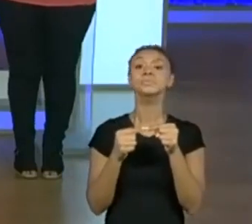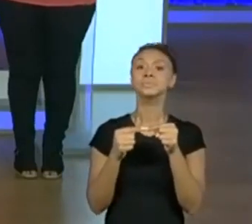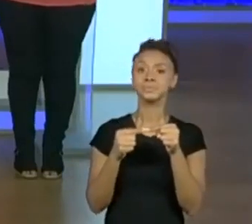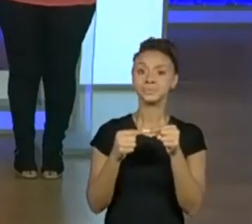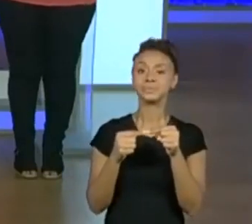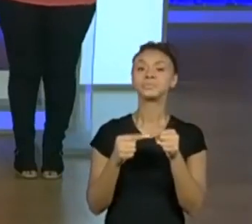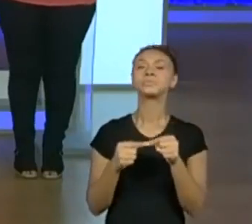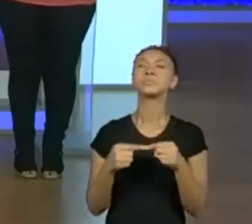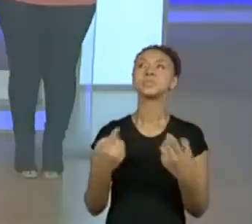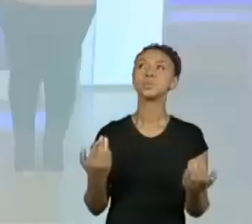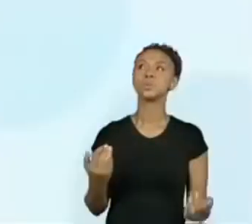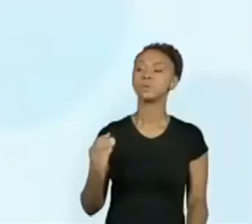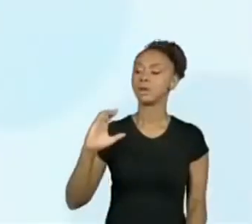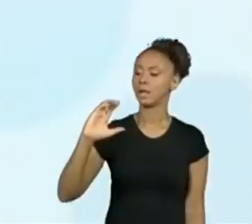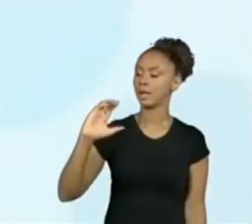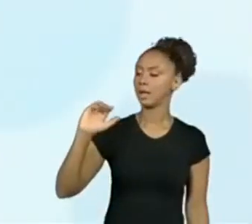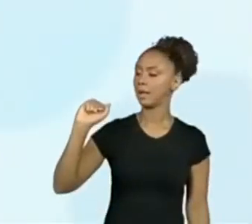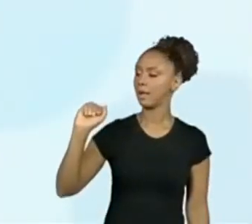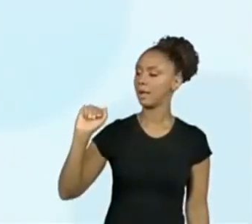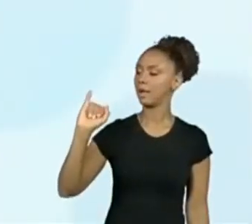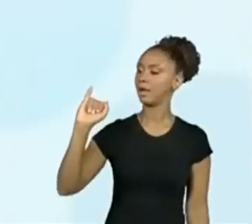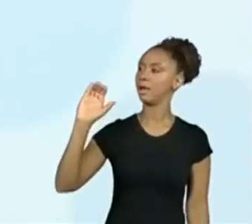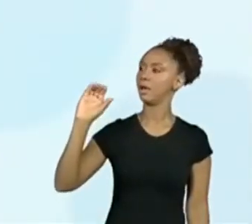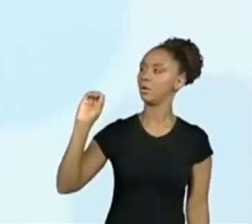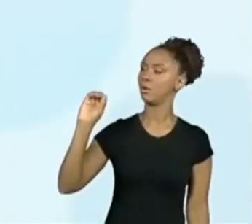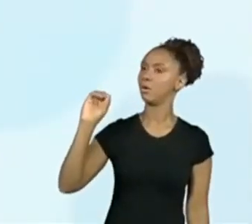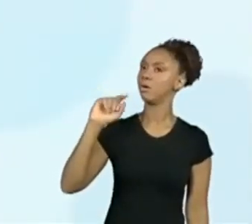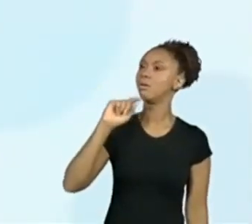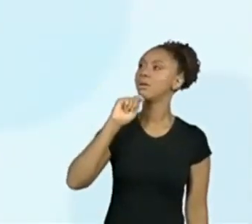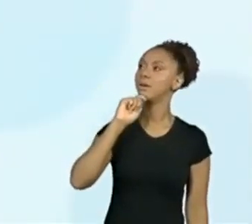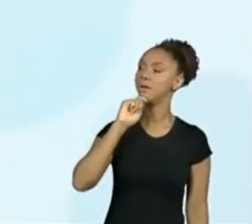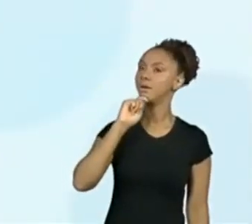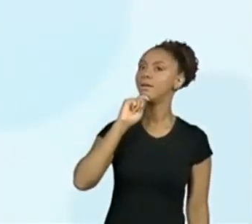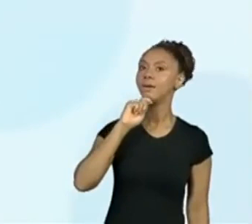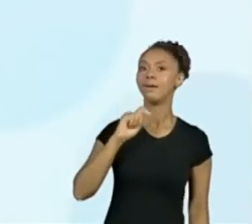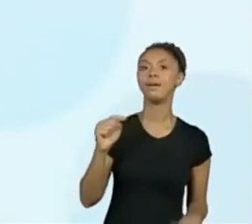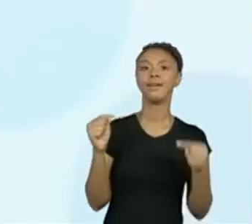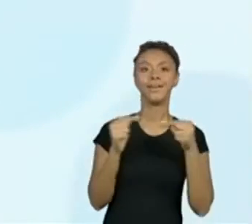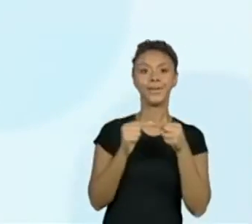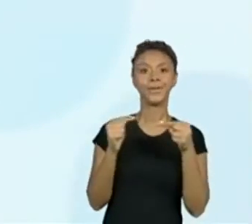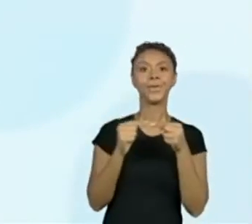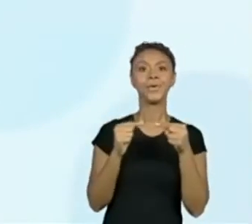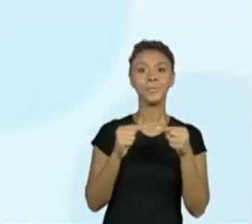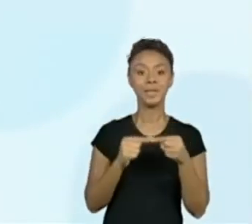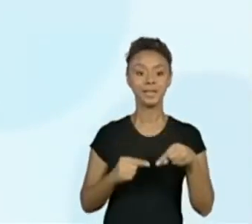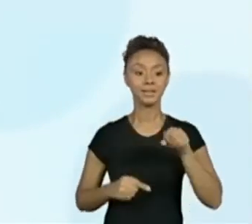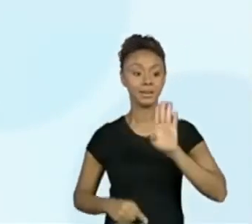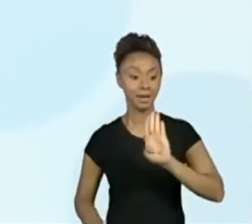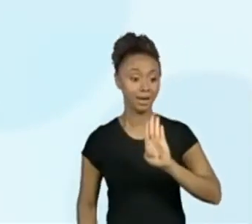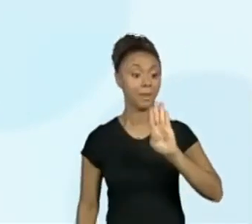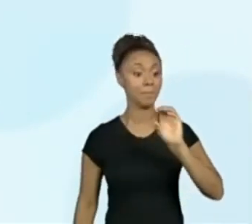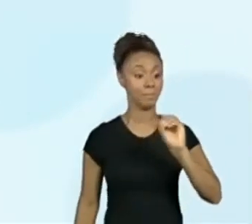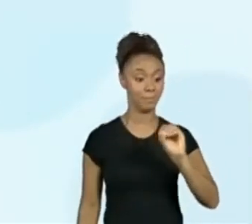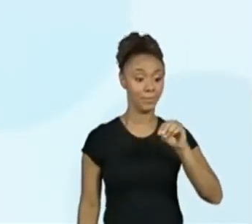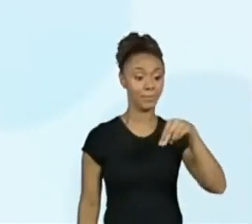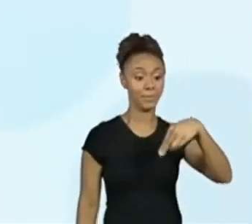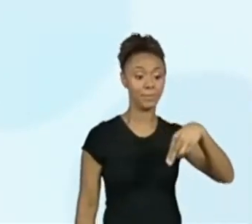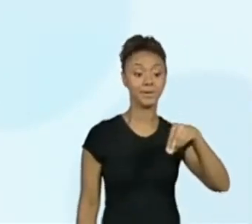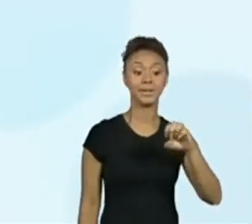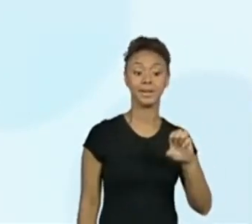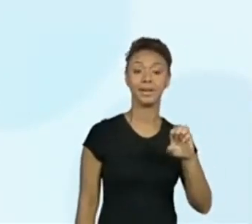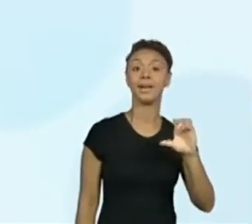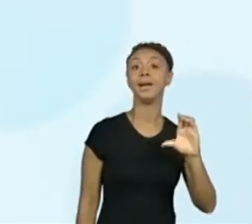do Caio, eu então, posso... Faz o som K, da boneca. Ah, professora Vivi, olha boneca.